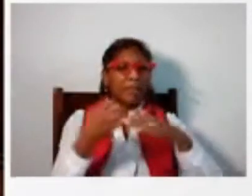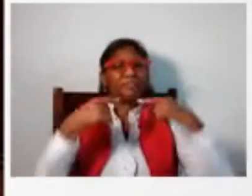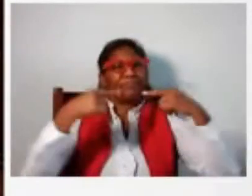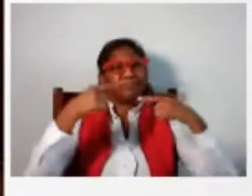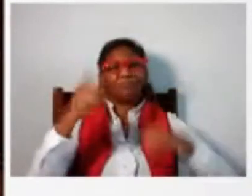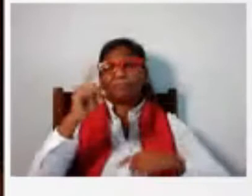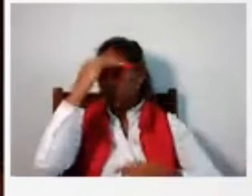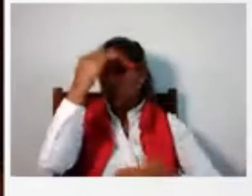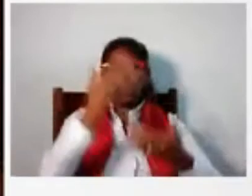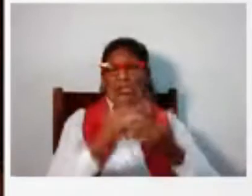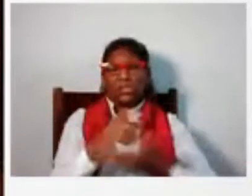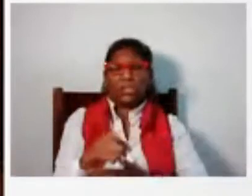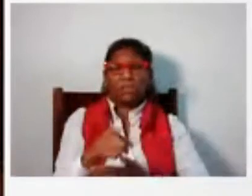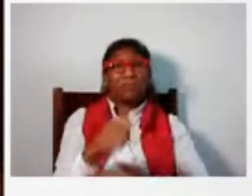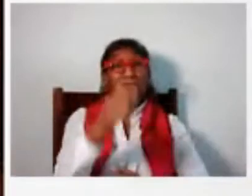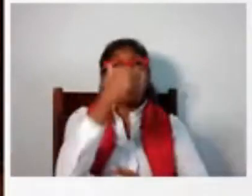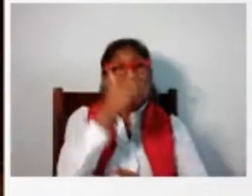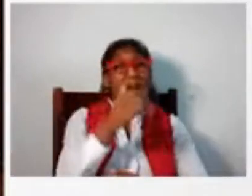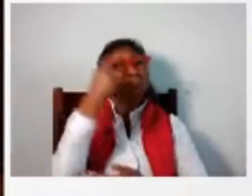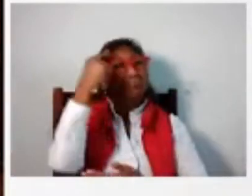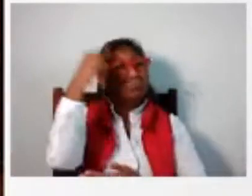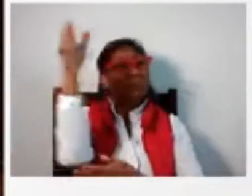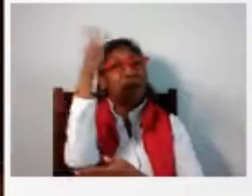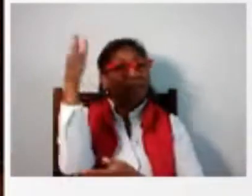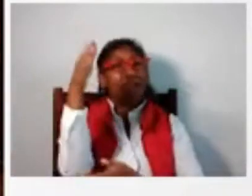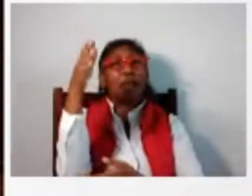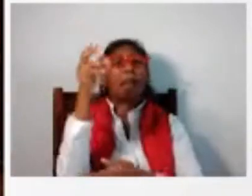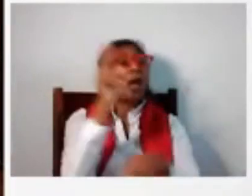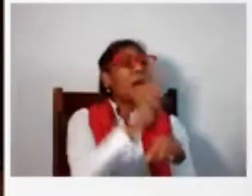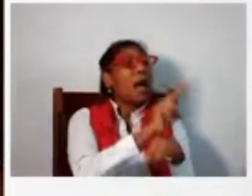e insinuam que houve proteção a Porto Alegre,